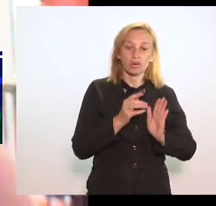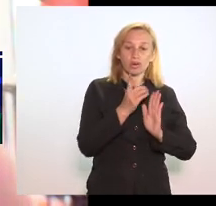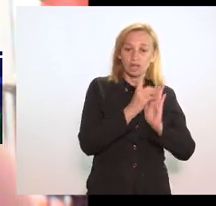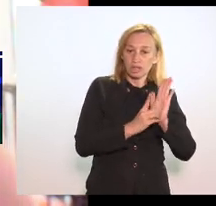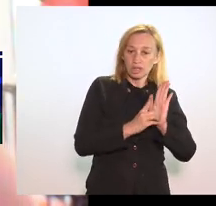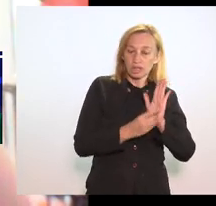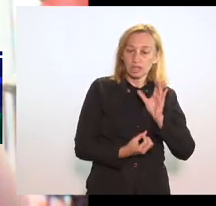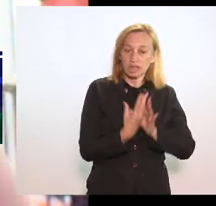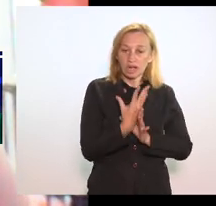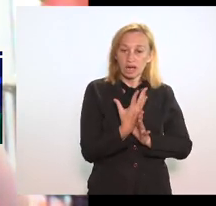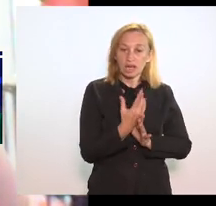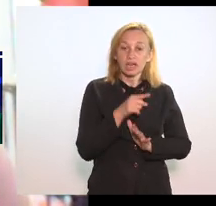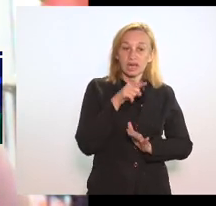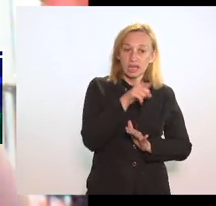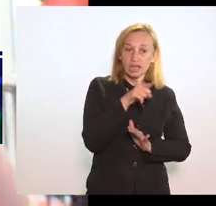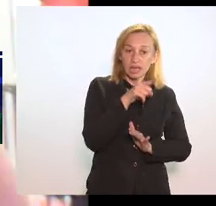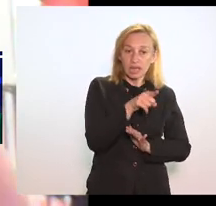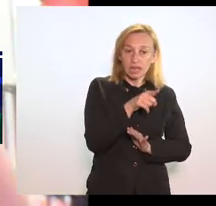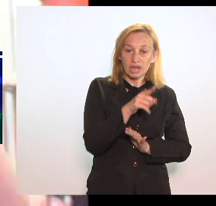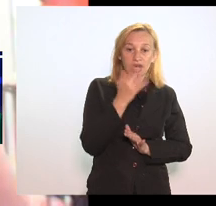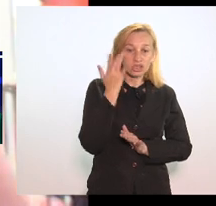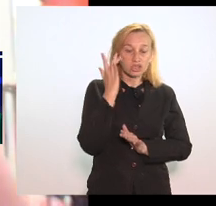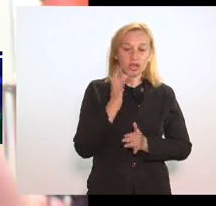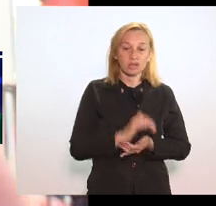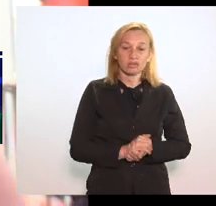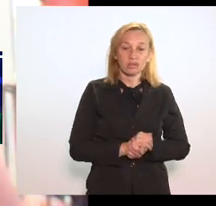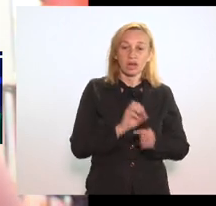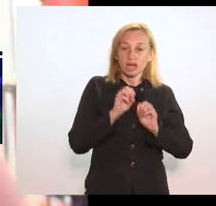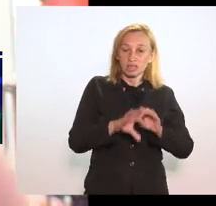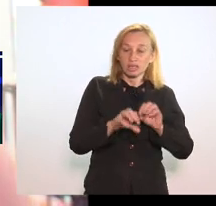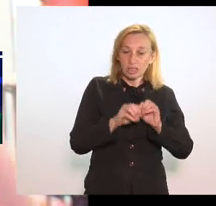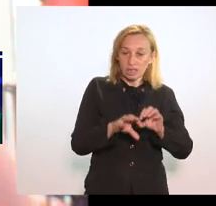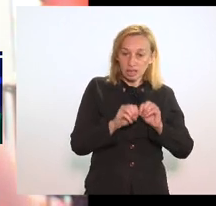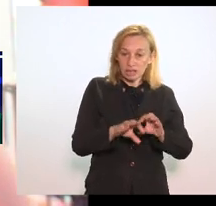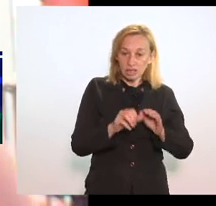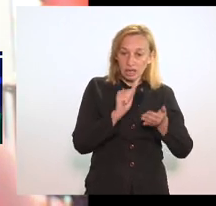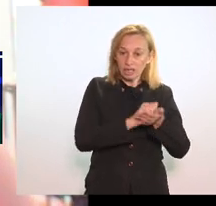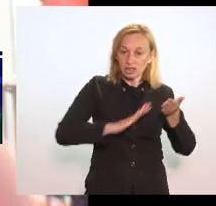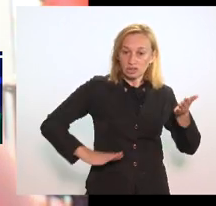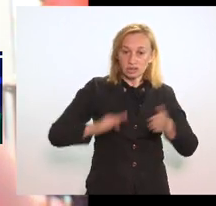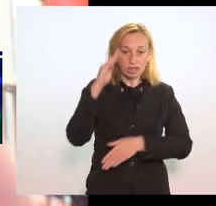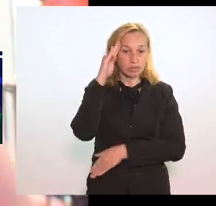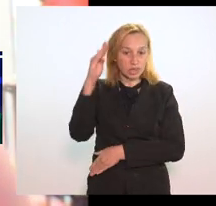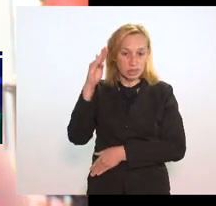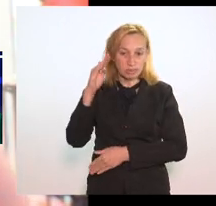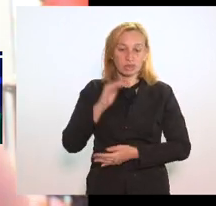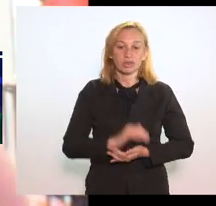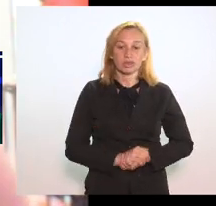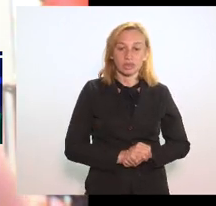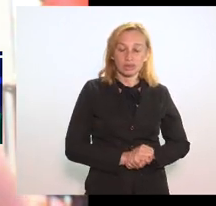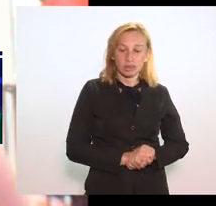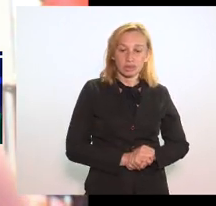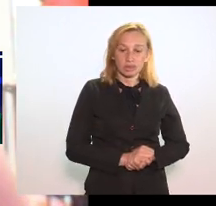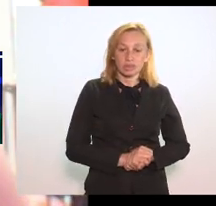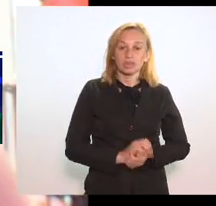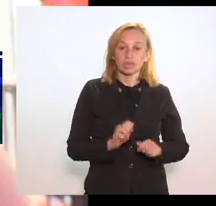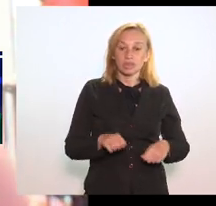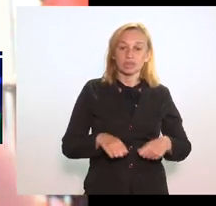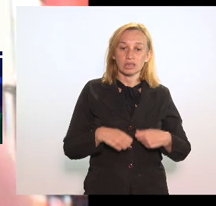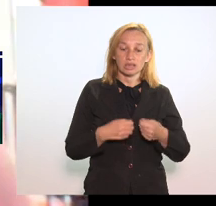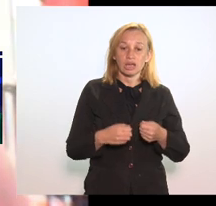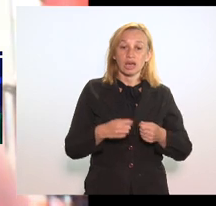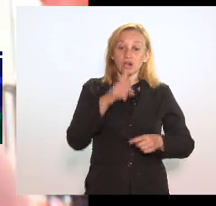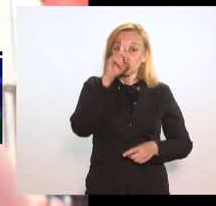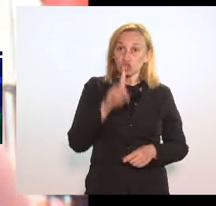decreto em que ele considerava a educação como atividade essencial de educação é uma atividade que garante